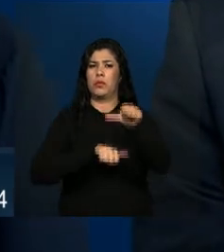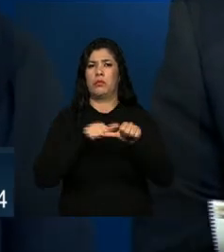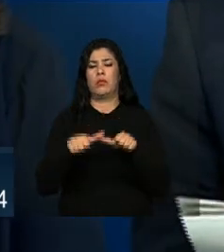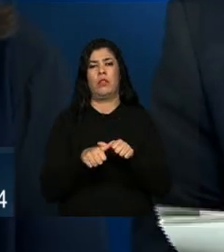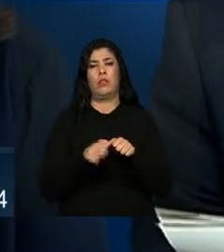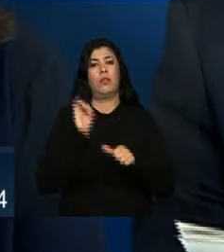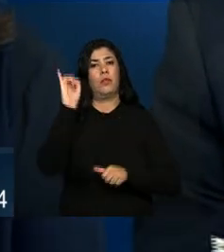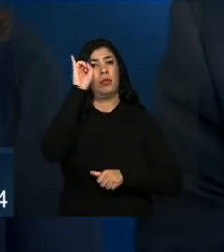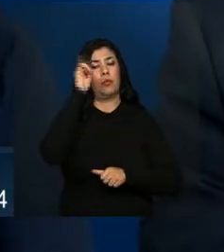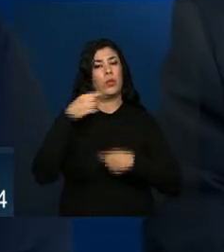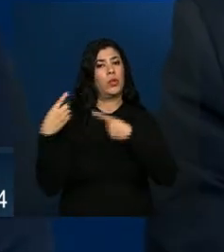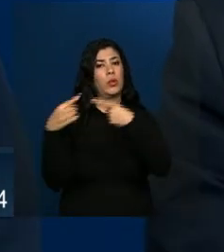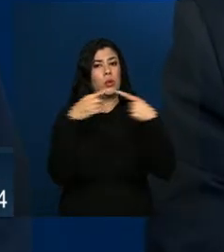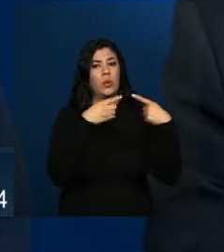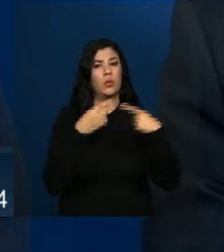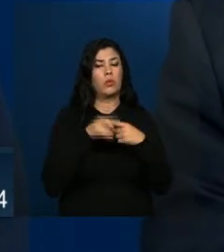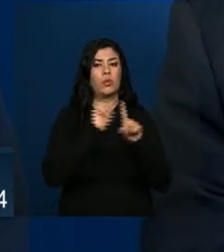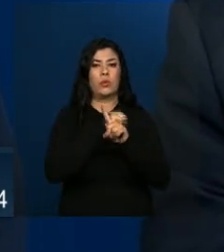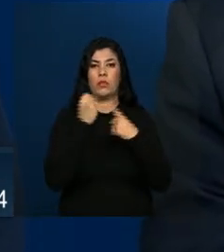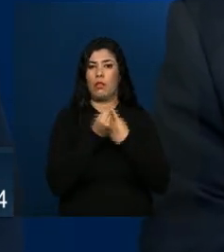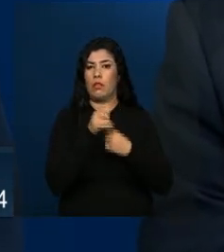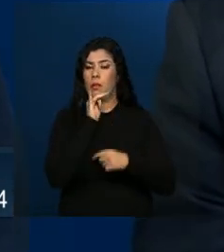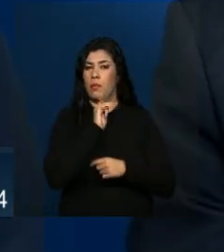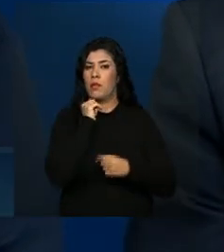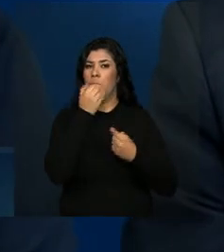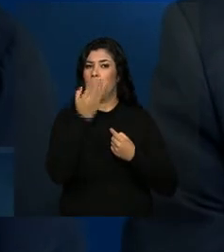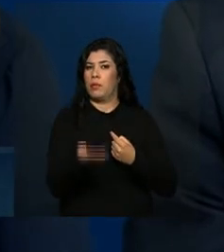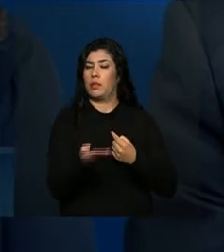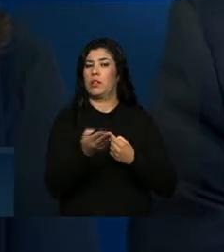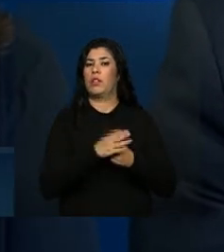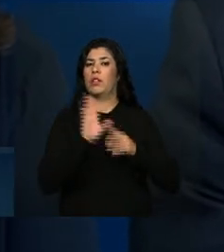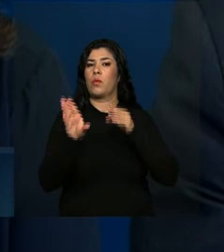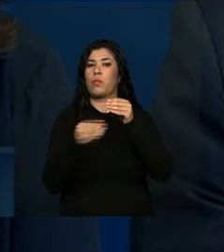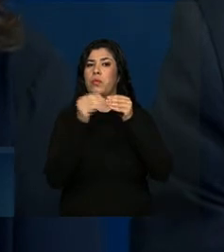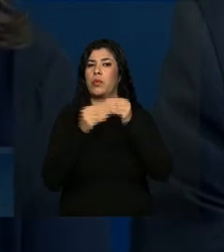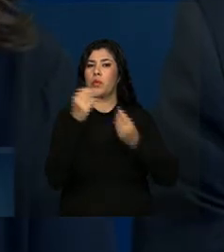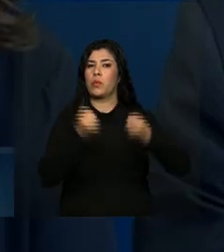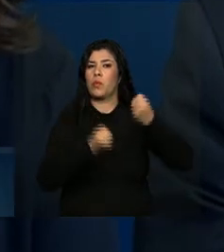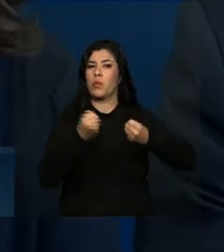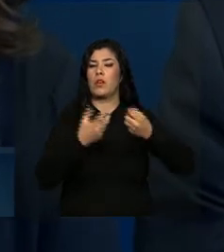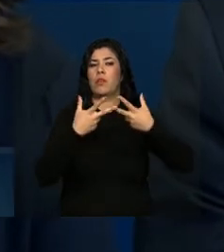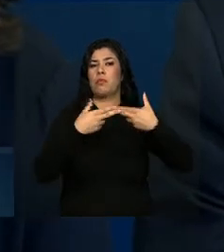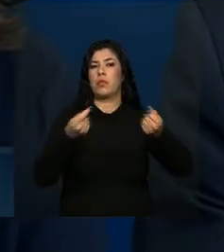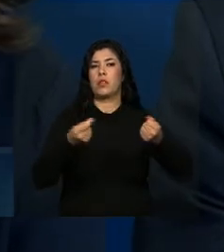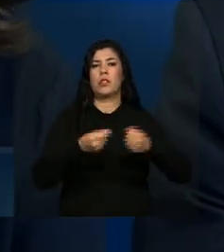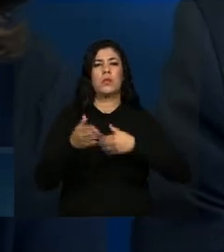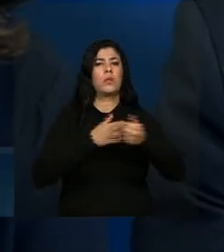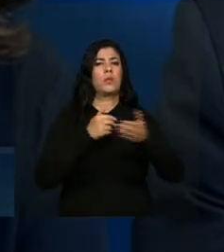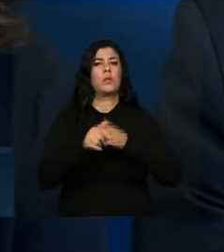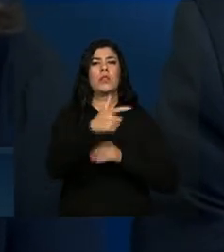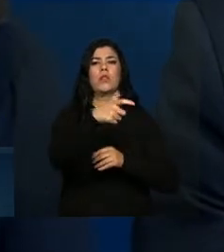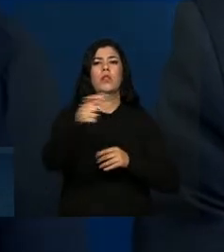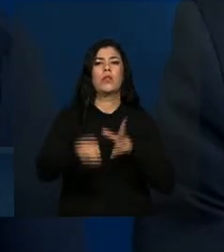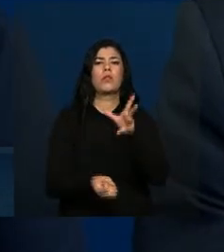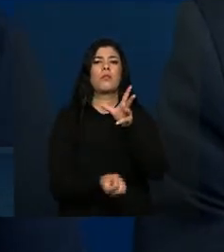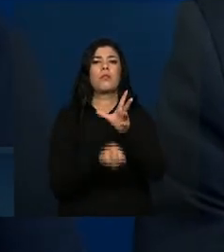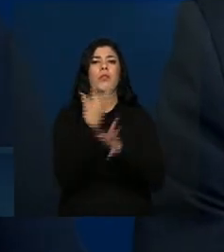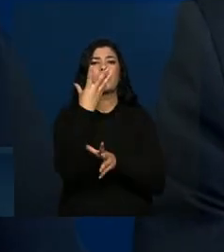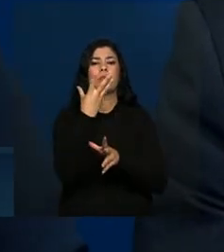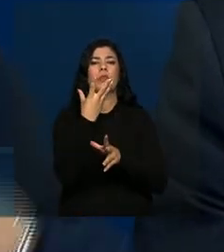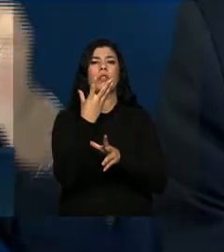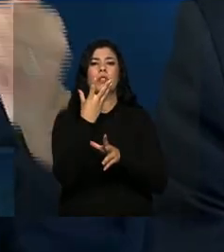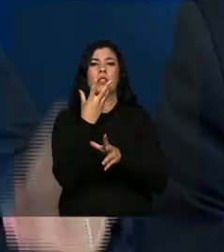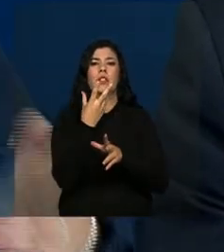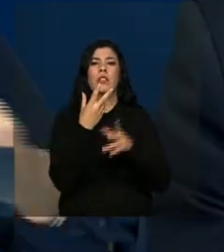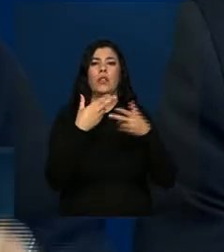com toda a sociedade Eu dei um exemplo das montadoras mas isso vale para qualquer fabricante de